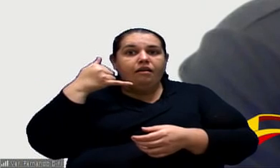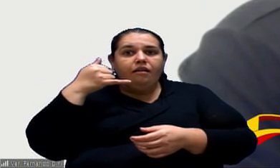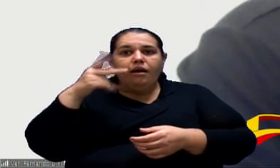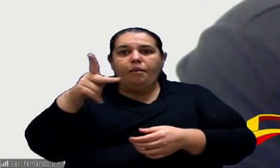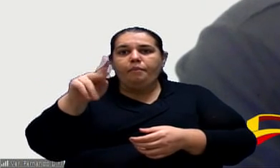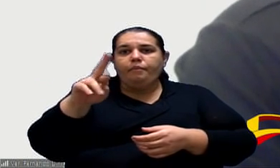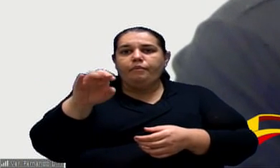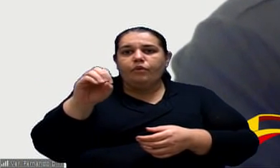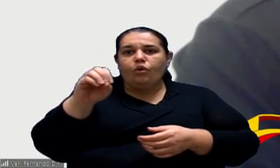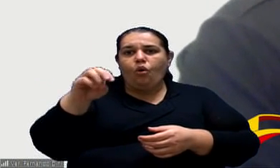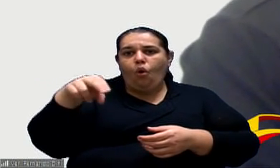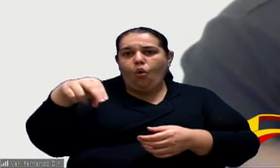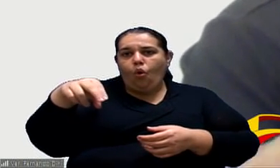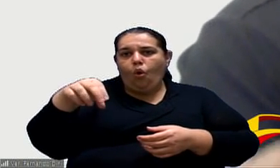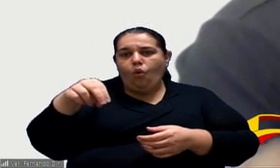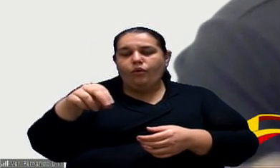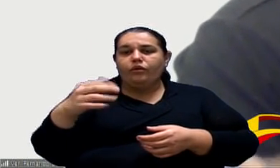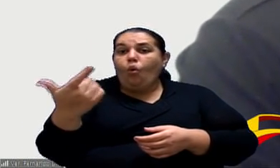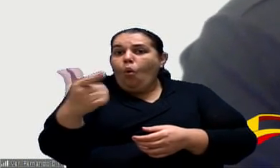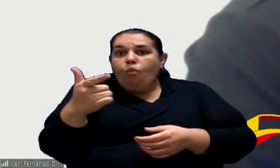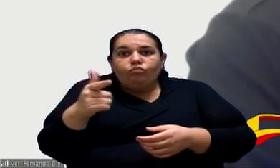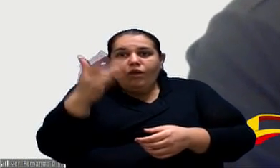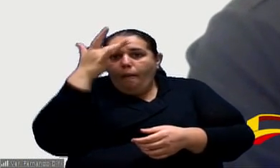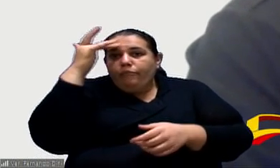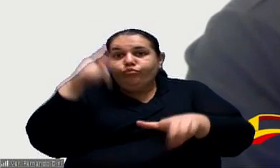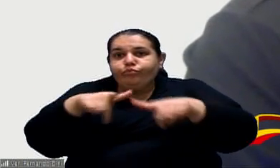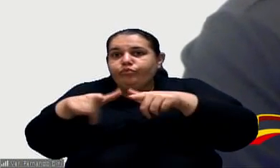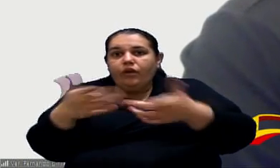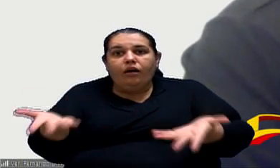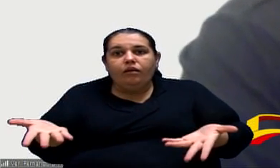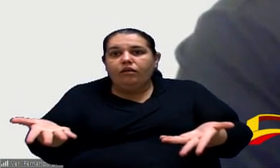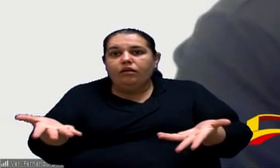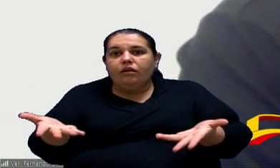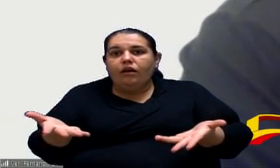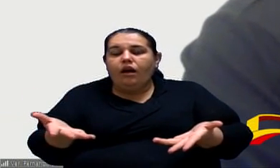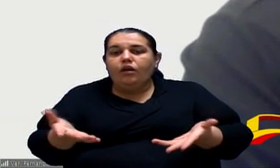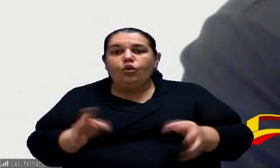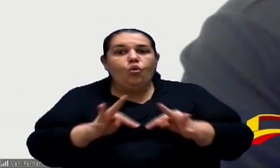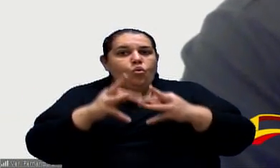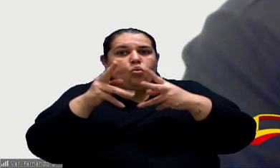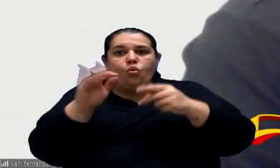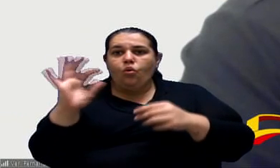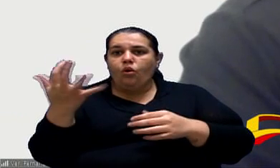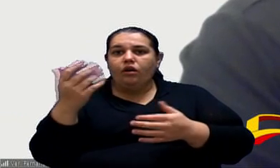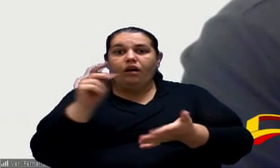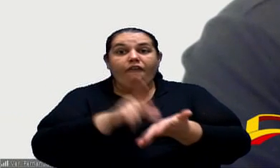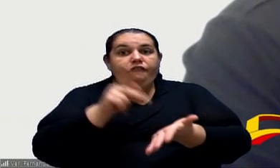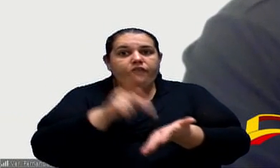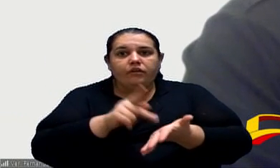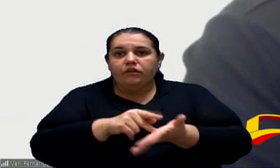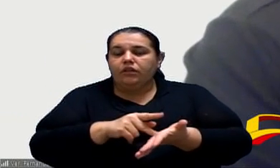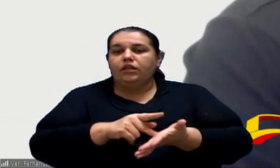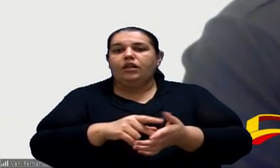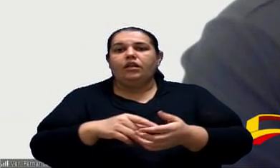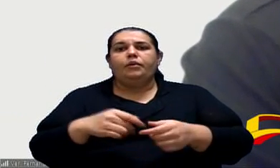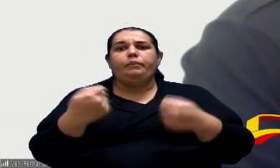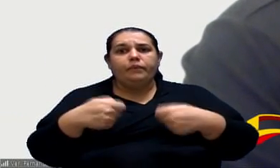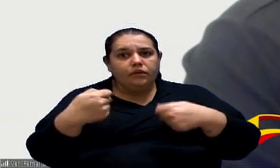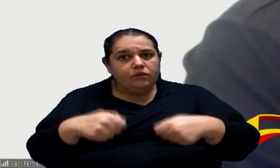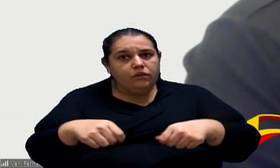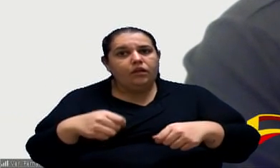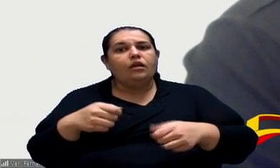gente. Tudo isso que foi aqui falado pelos colegas vereadores é real. É verídico, é